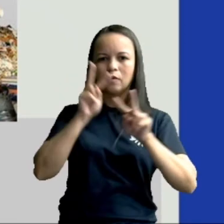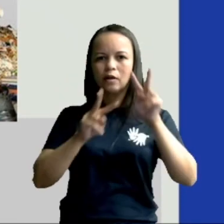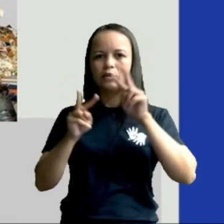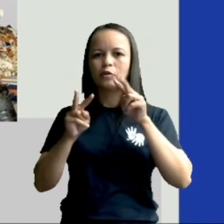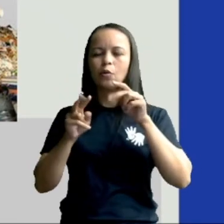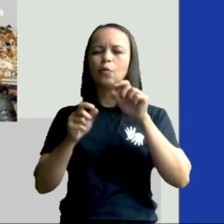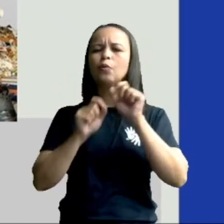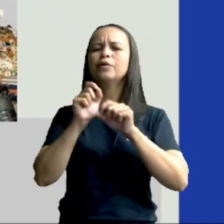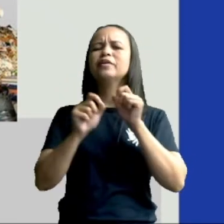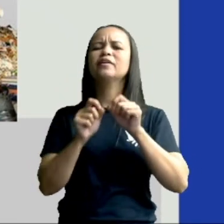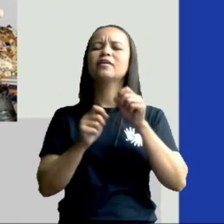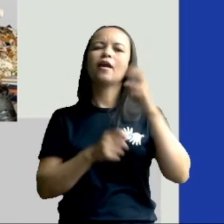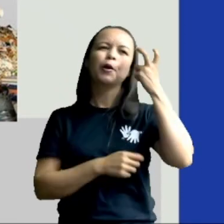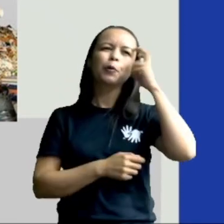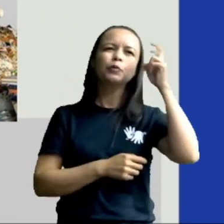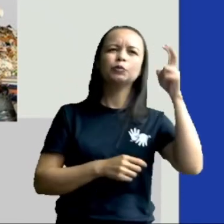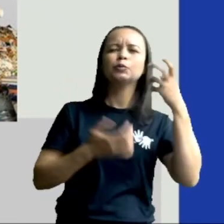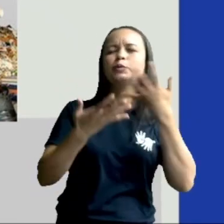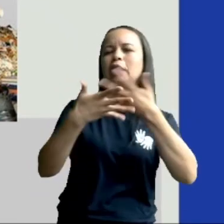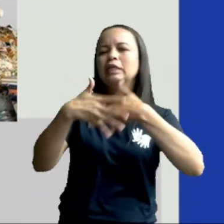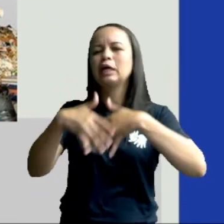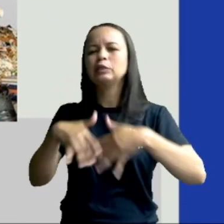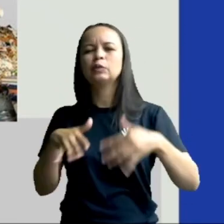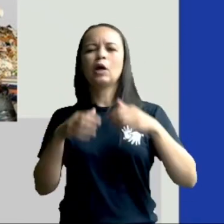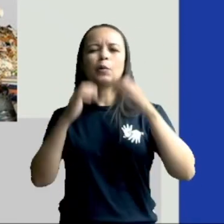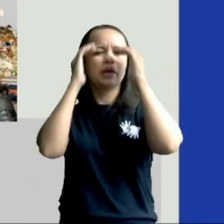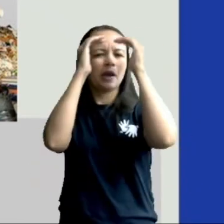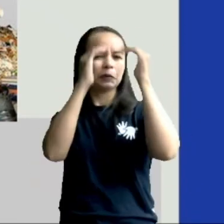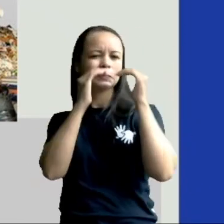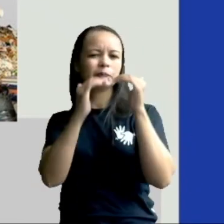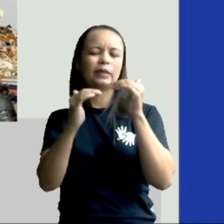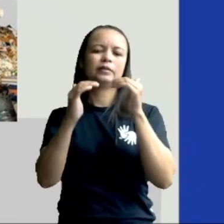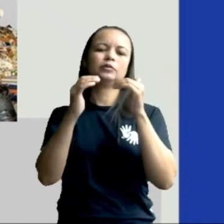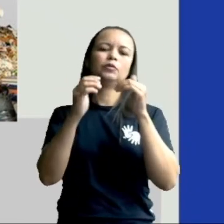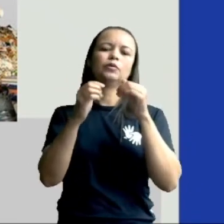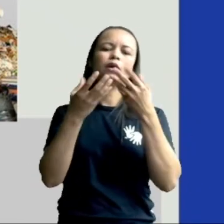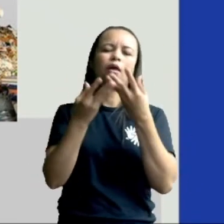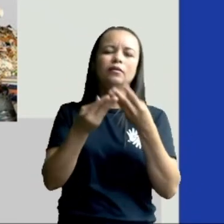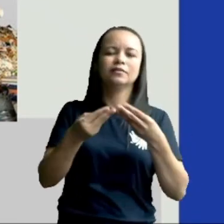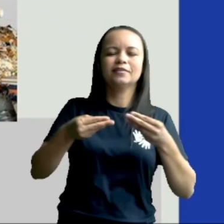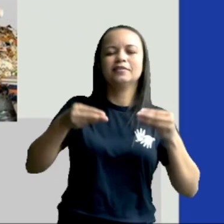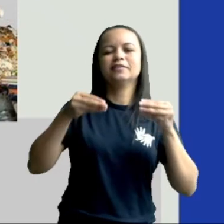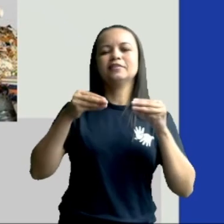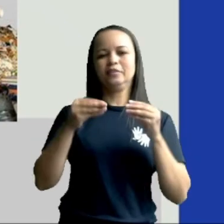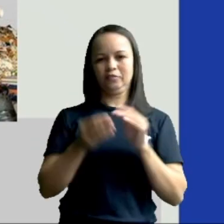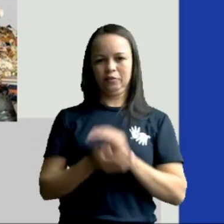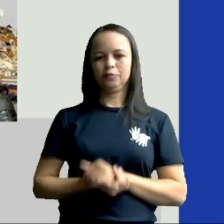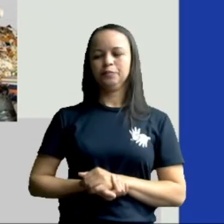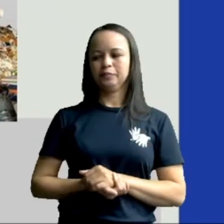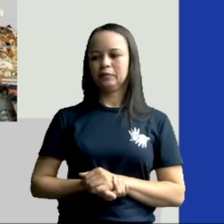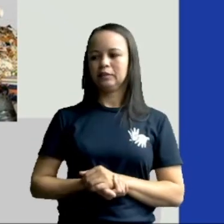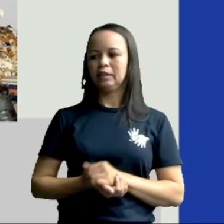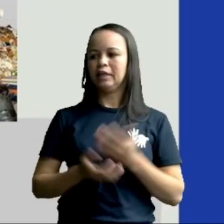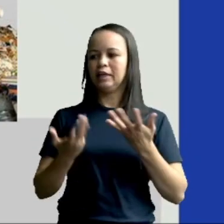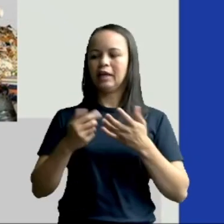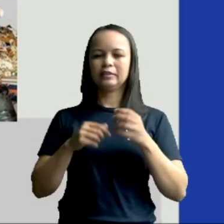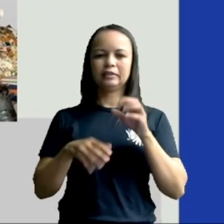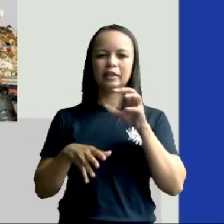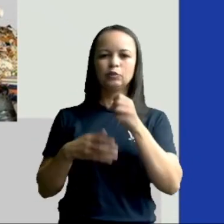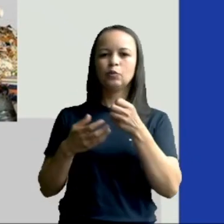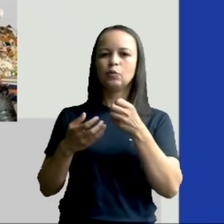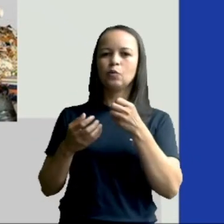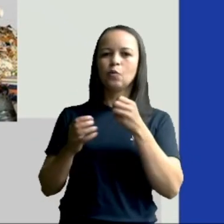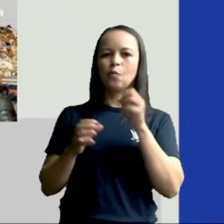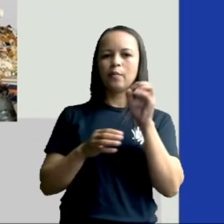que é cultura, o que é natural, o que é respeito, o que é sensível, e ó, lá sendo comido por